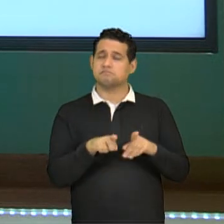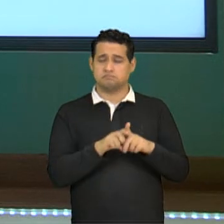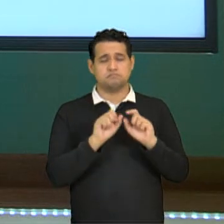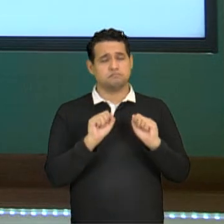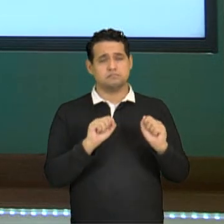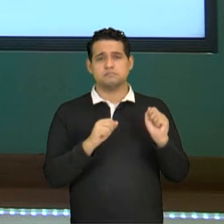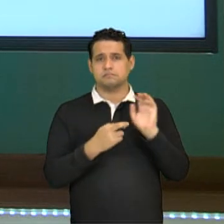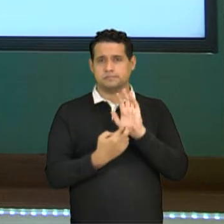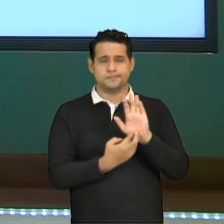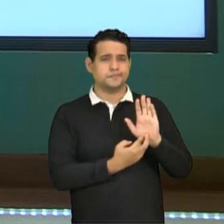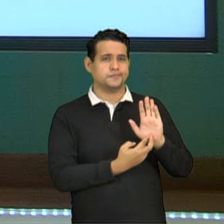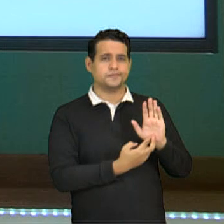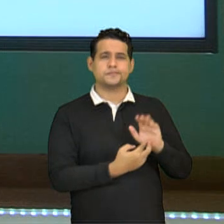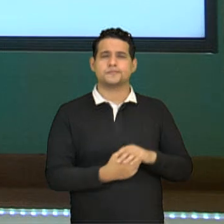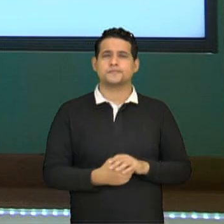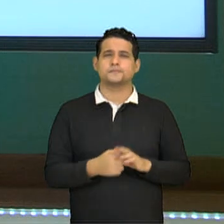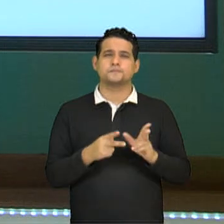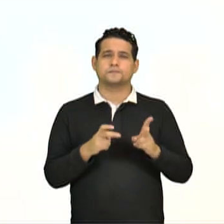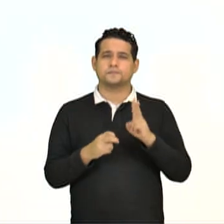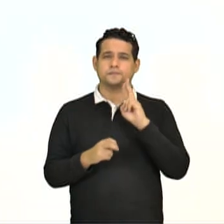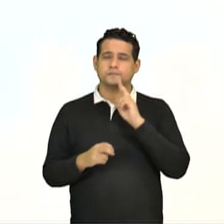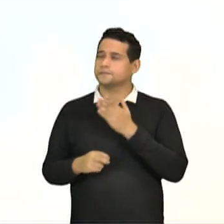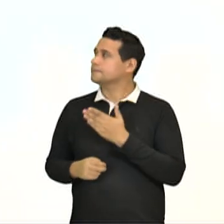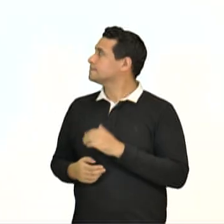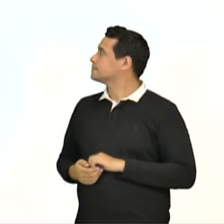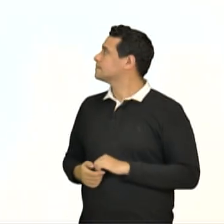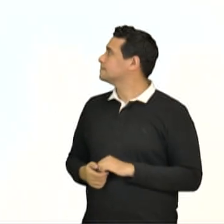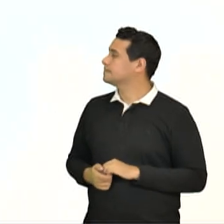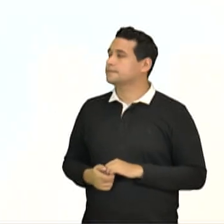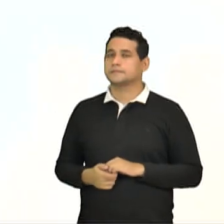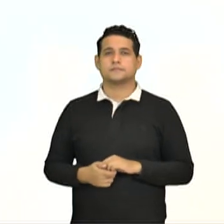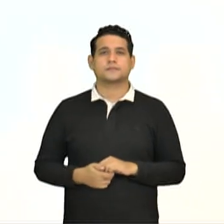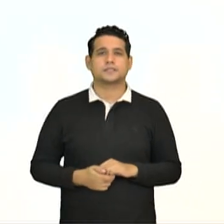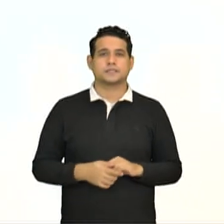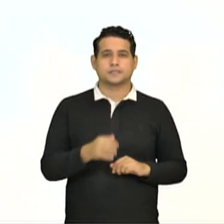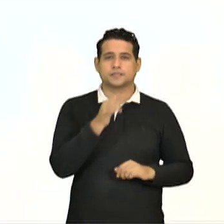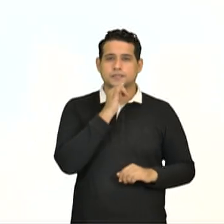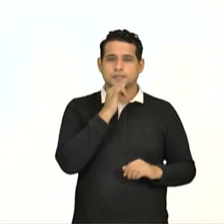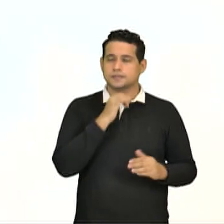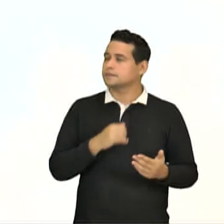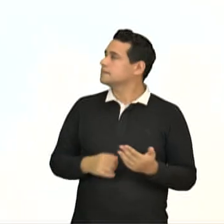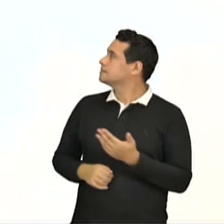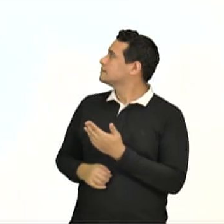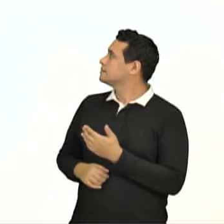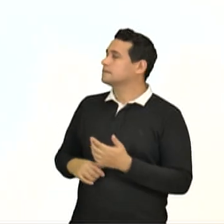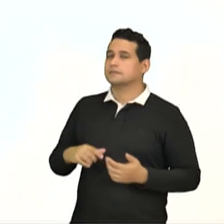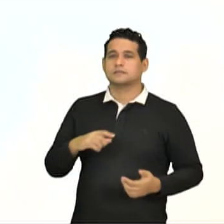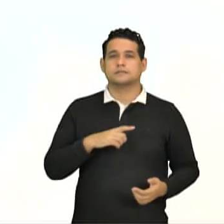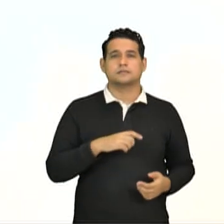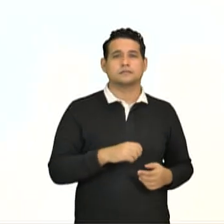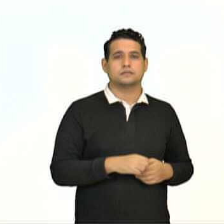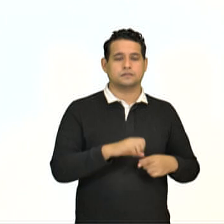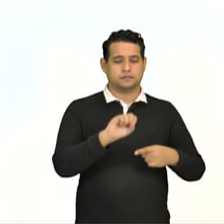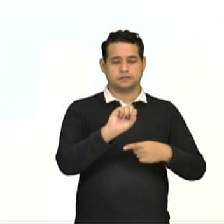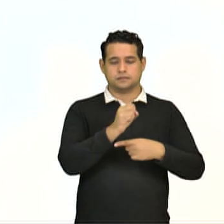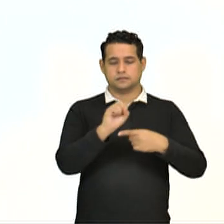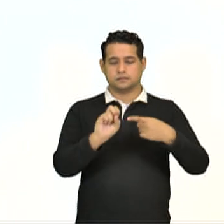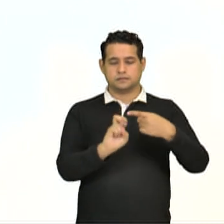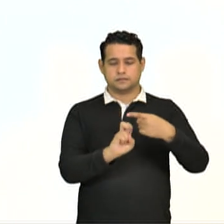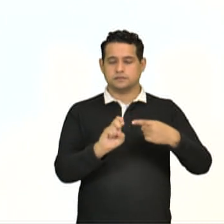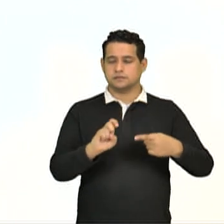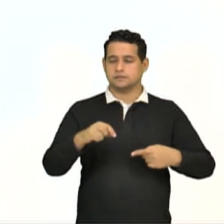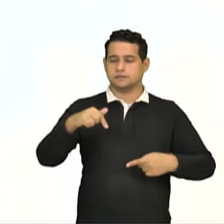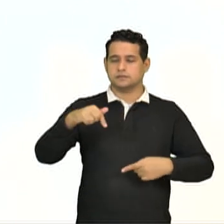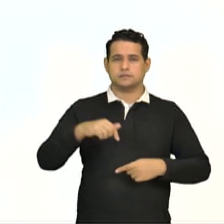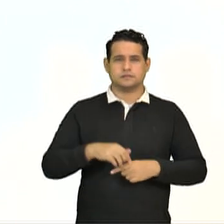nessa forma. Vejam esses exemplos, tá? Nesses exemplos, nós temos 8/5 vezes 7.